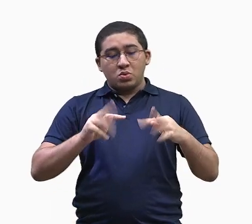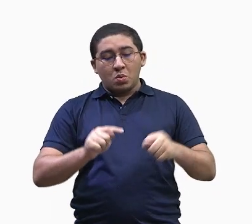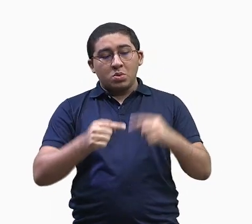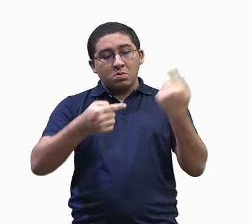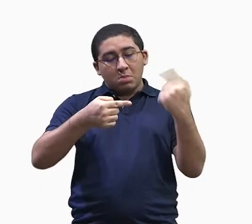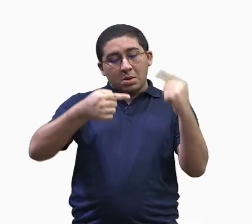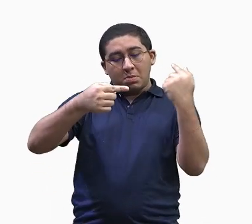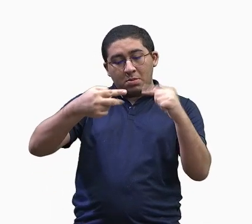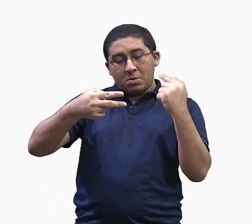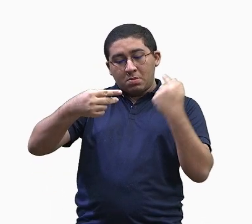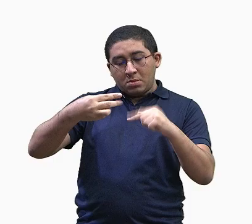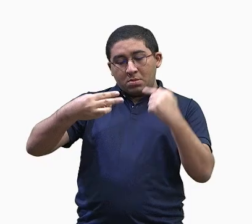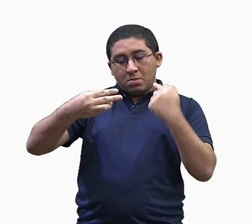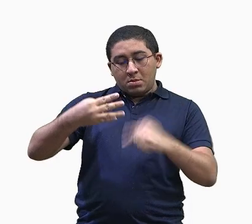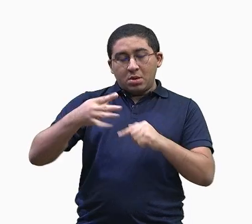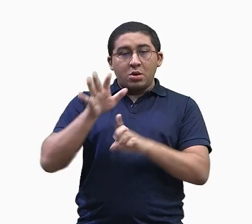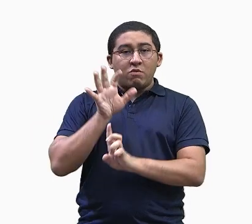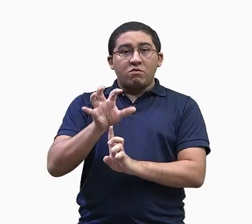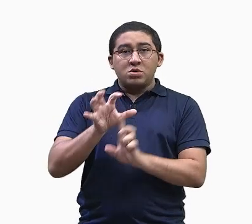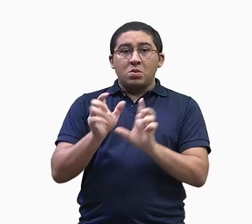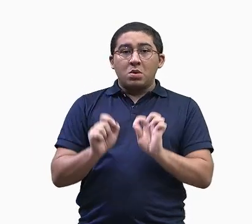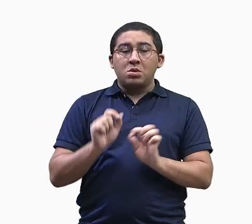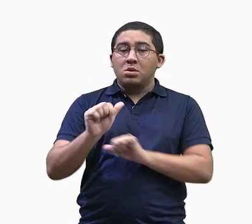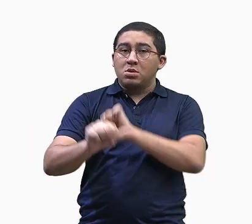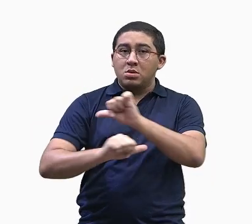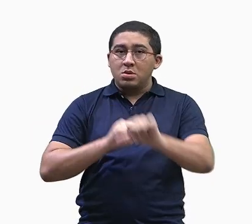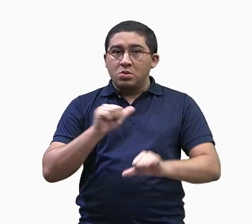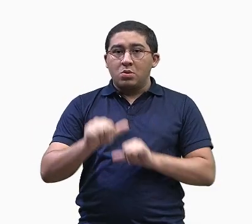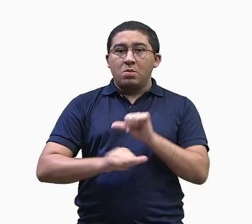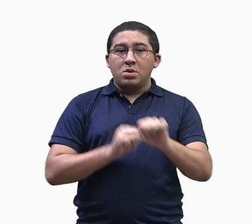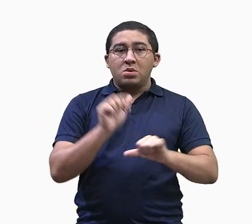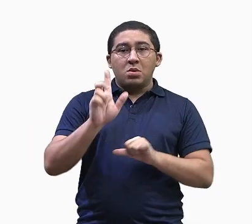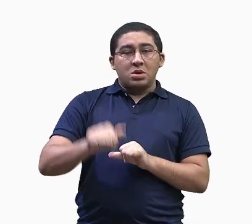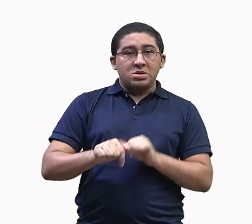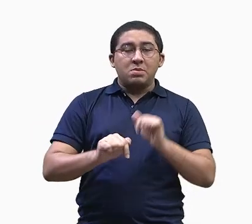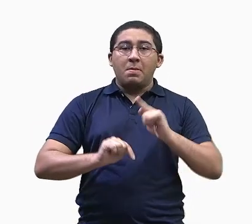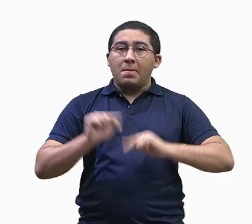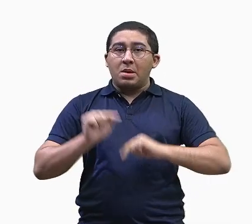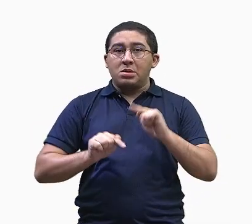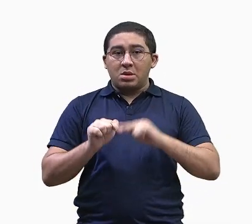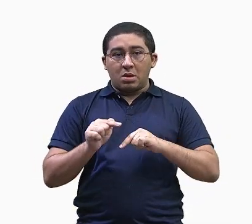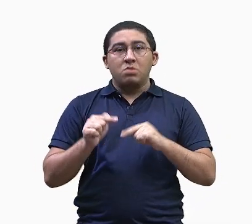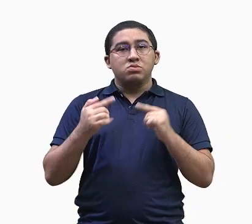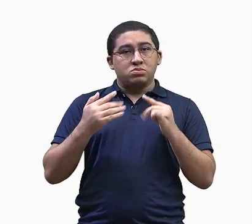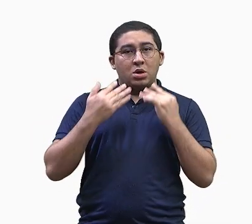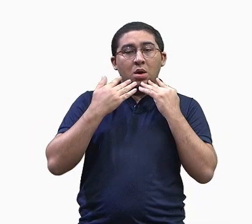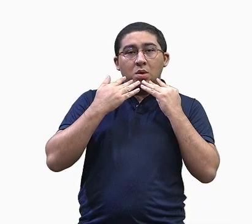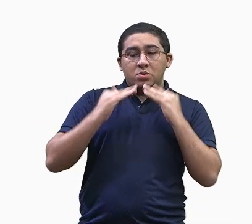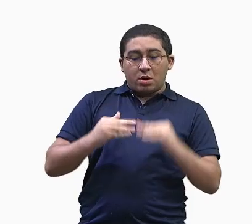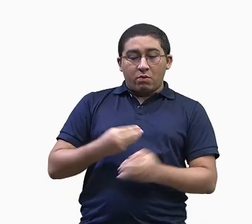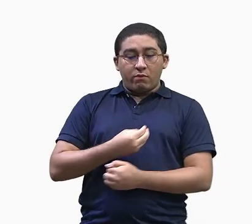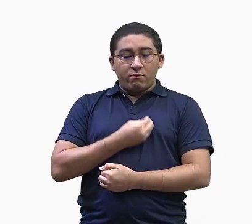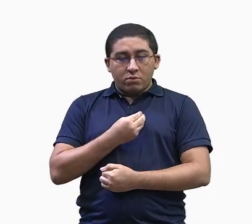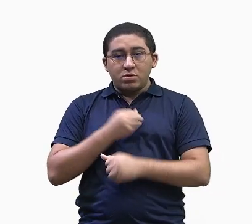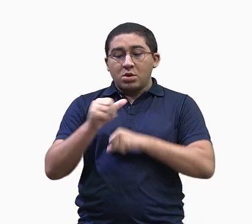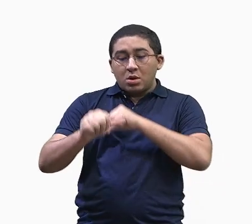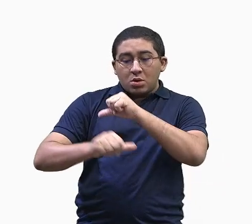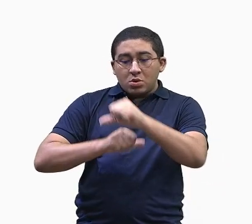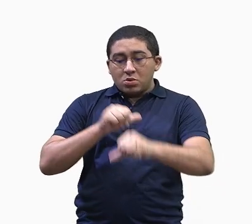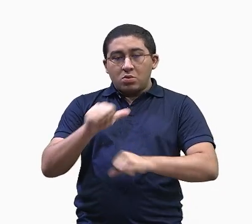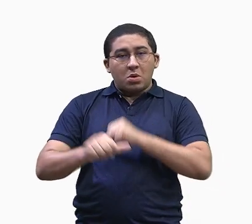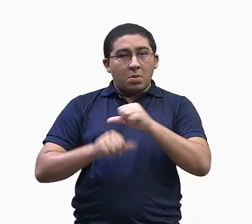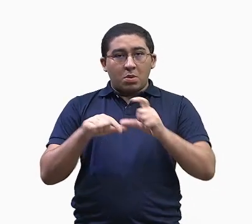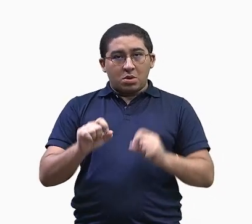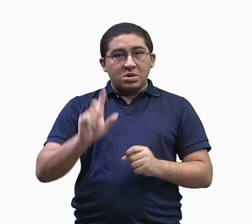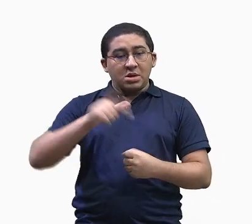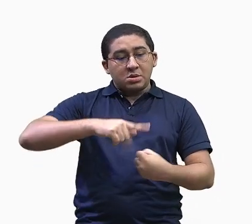vão influenciar em transformar aí essa matéria orgânica, né, em combustíveis fósseis, e isso